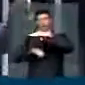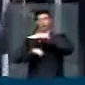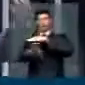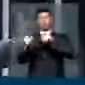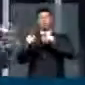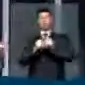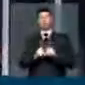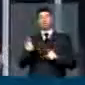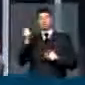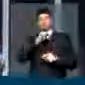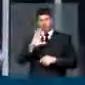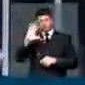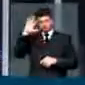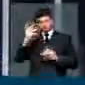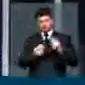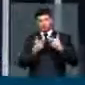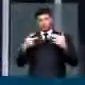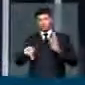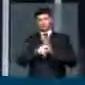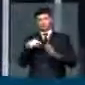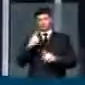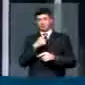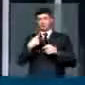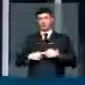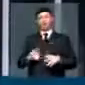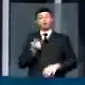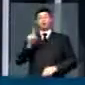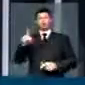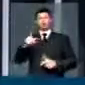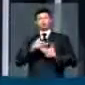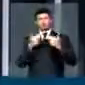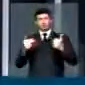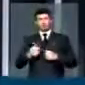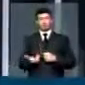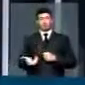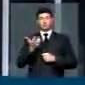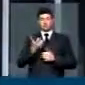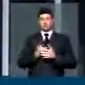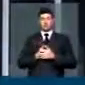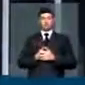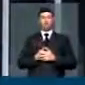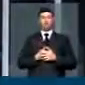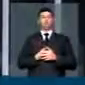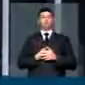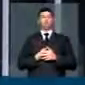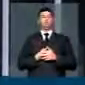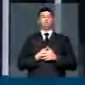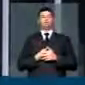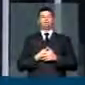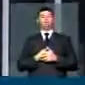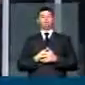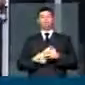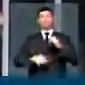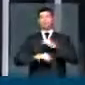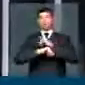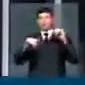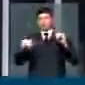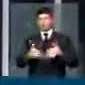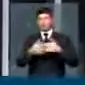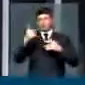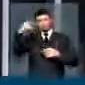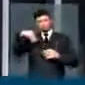ajudar e muito o trânsito da nossa cidade. Por fim, senhor presidente, eu gostaria de comunicar, eu lhe peço aqui só